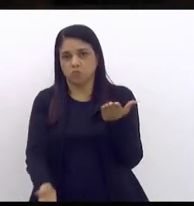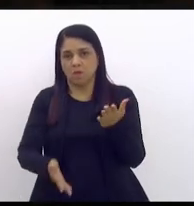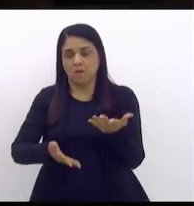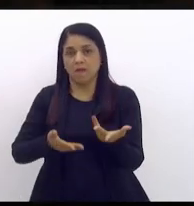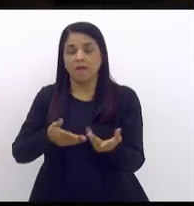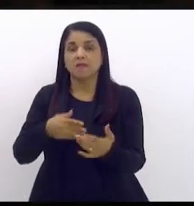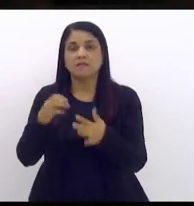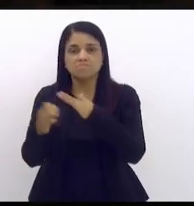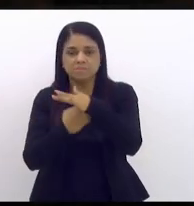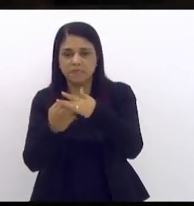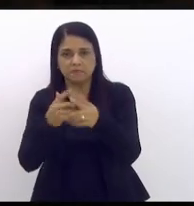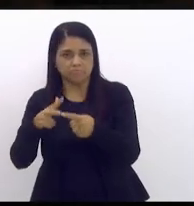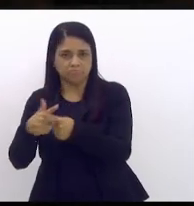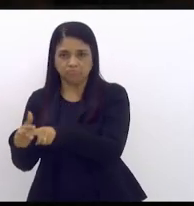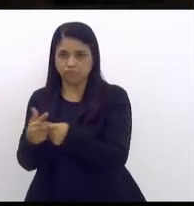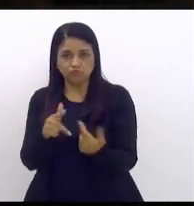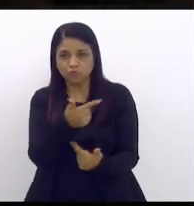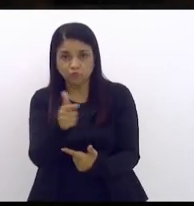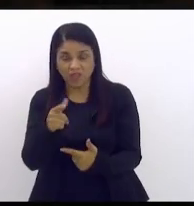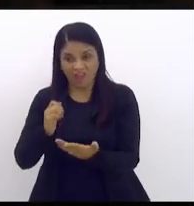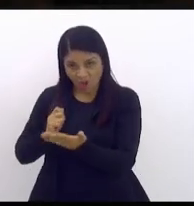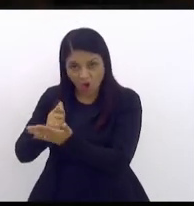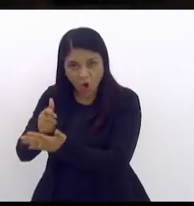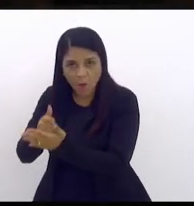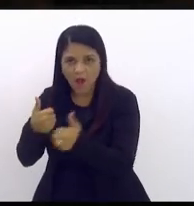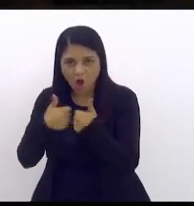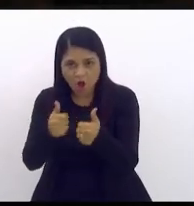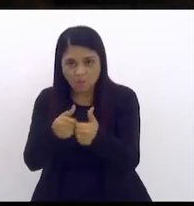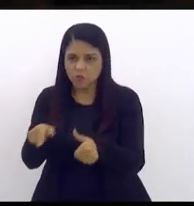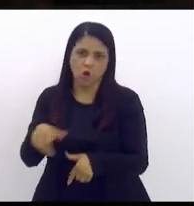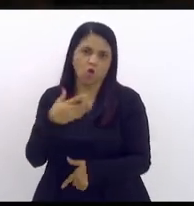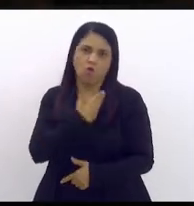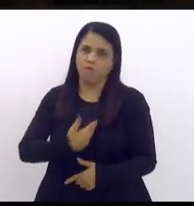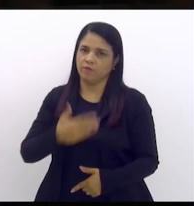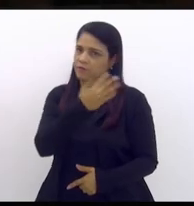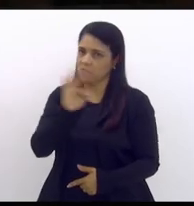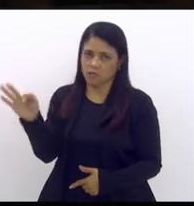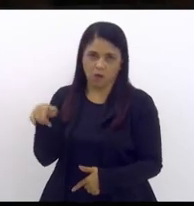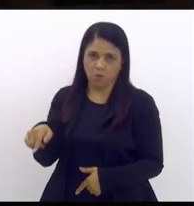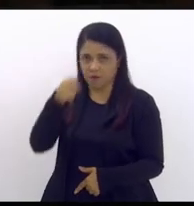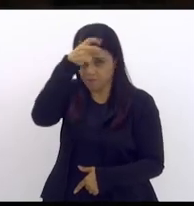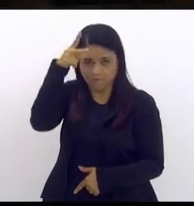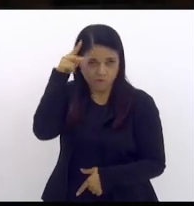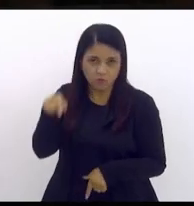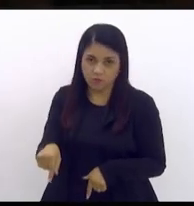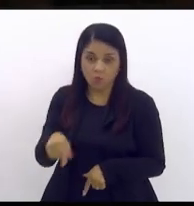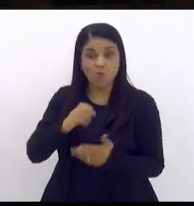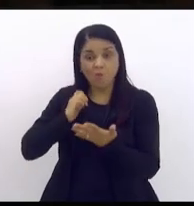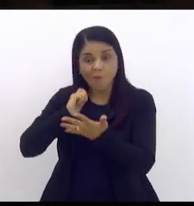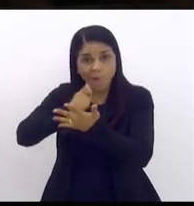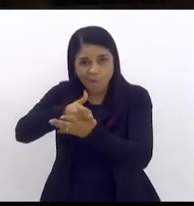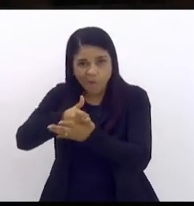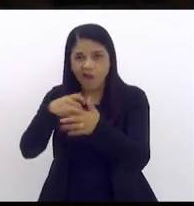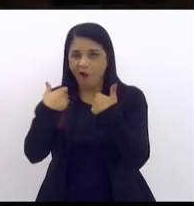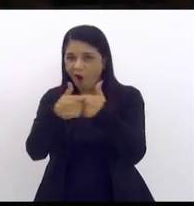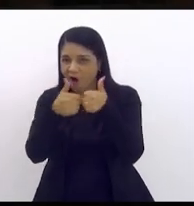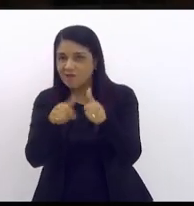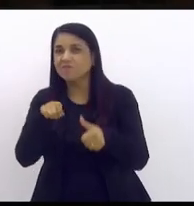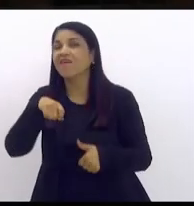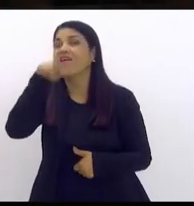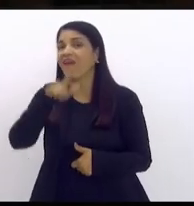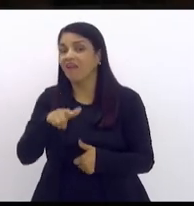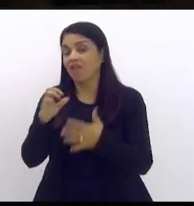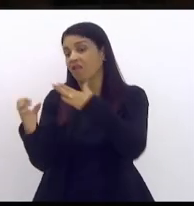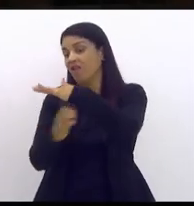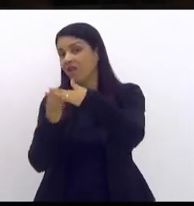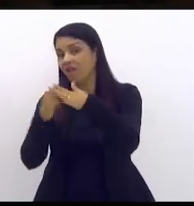manutenção. E quem tem que comprar a frota não é o dinheiro do governo federal por meio da prefeitura, não. Quem tem que comprar frota são os empresários de ônibus, porque ganham